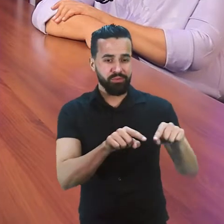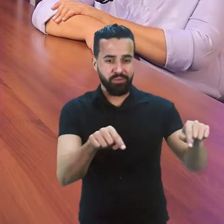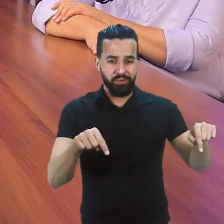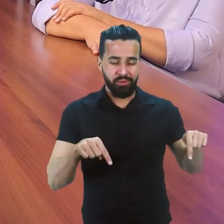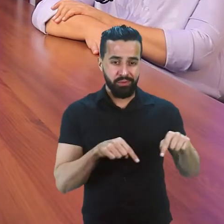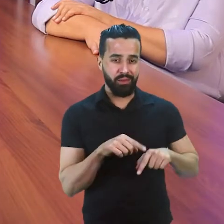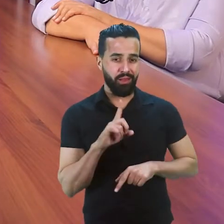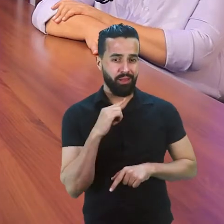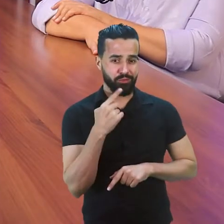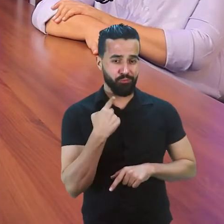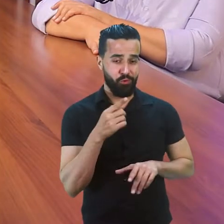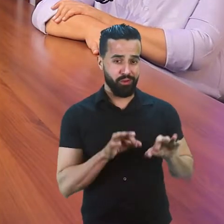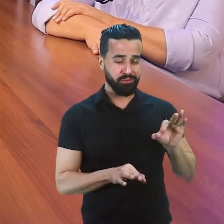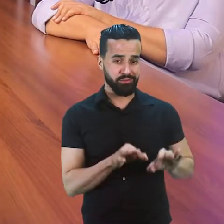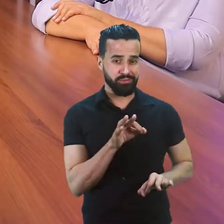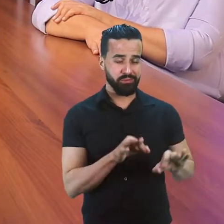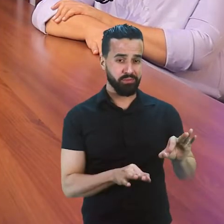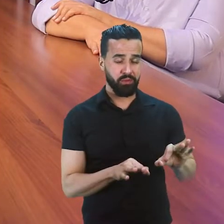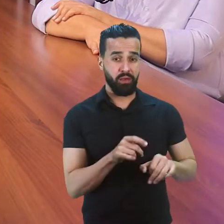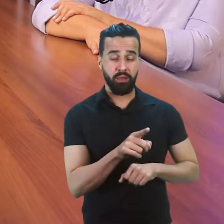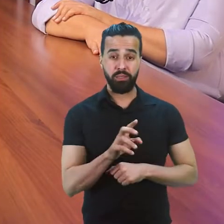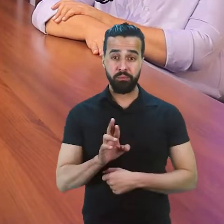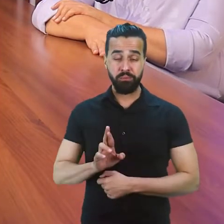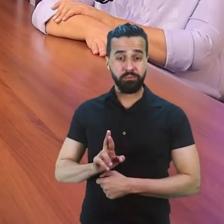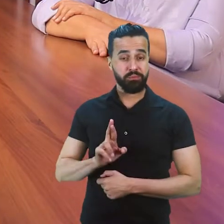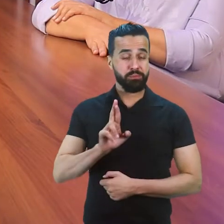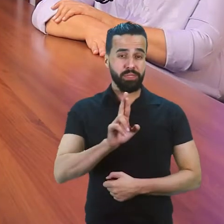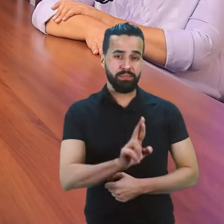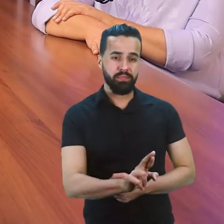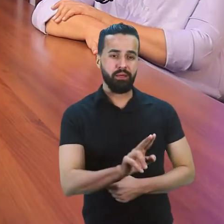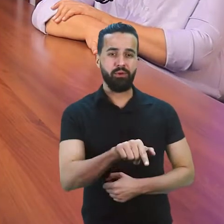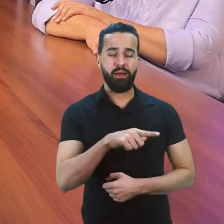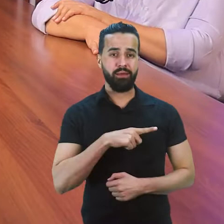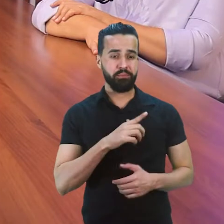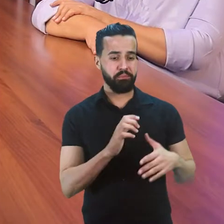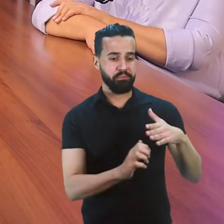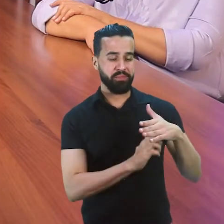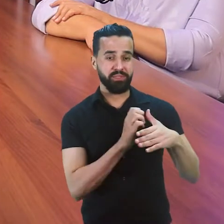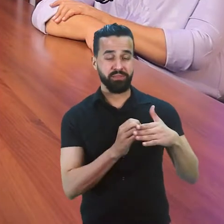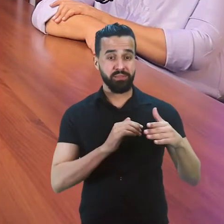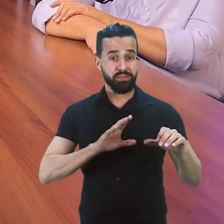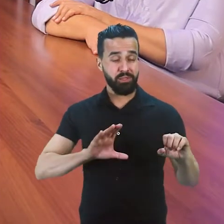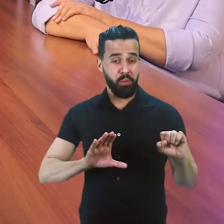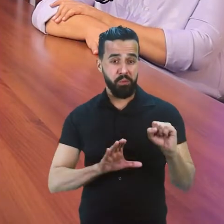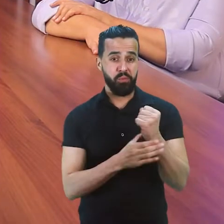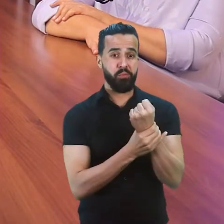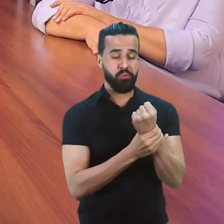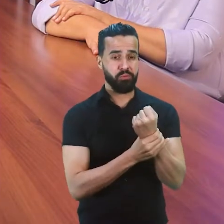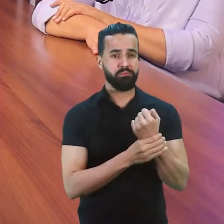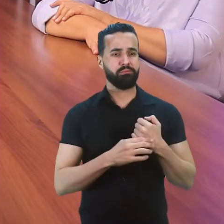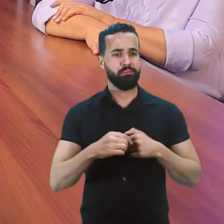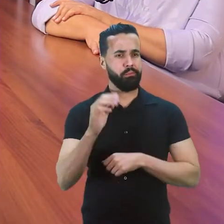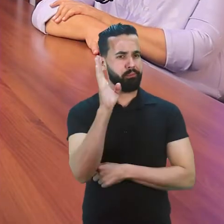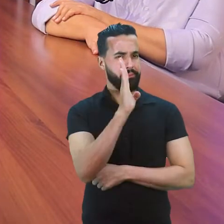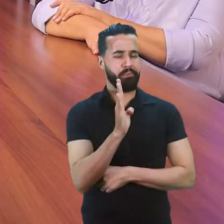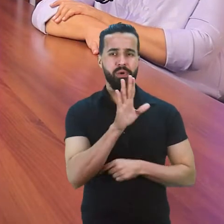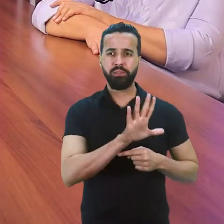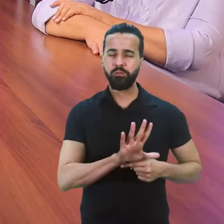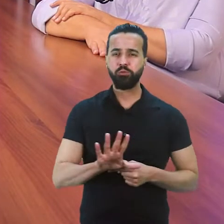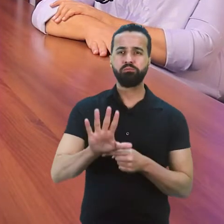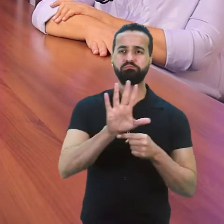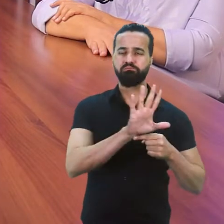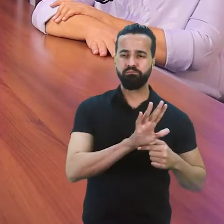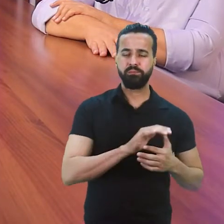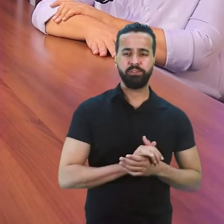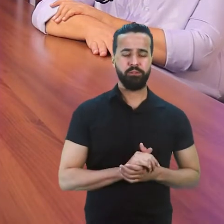que representava todas as empresas de seguro do país, e falou que estava